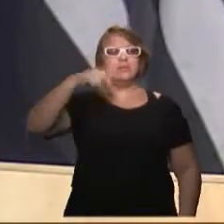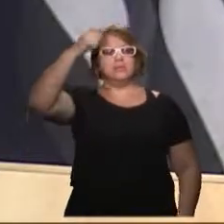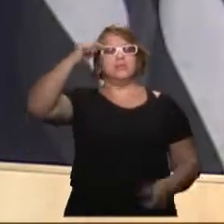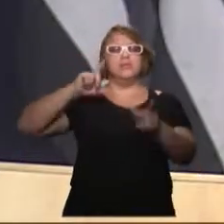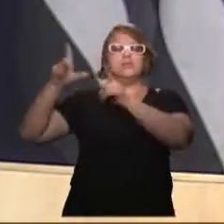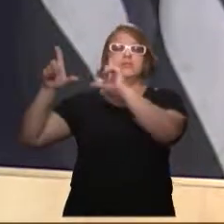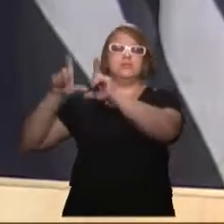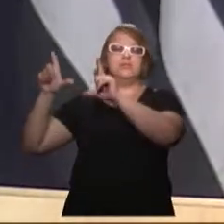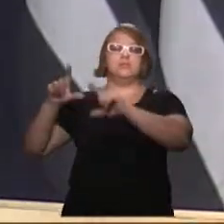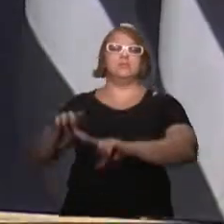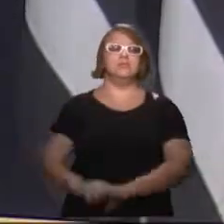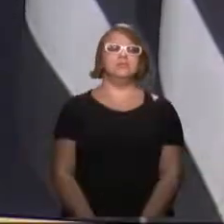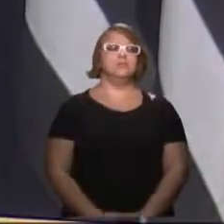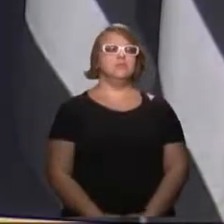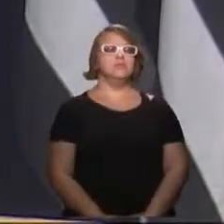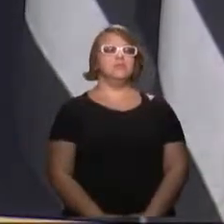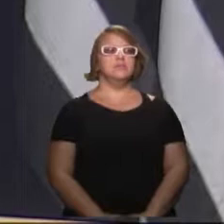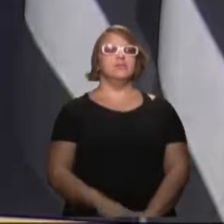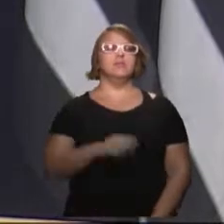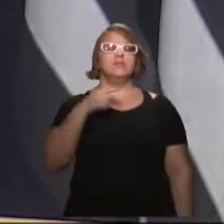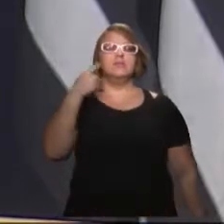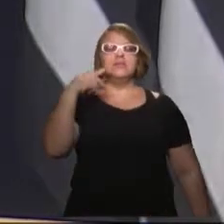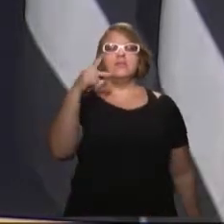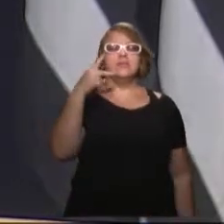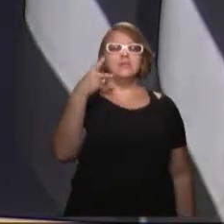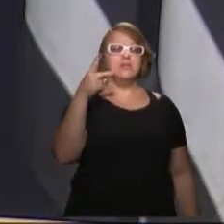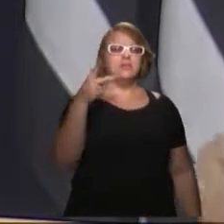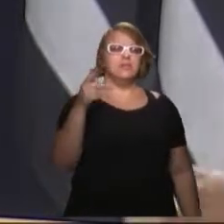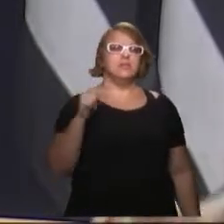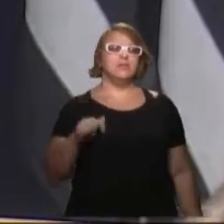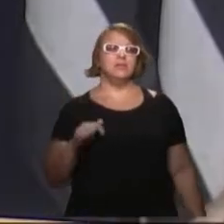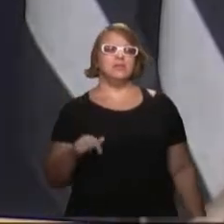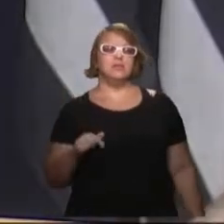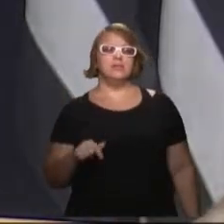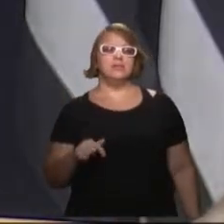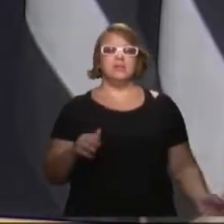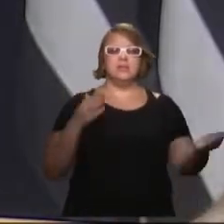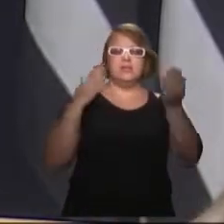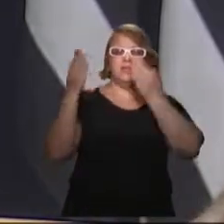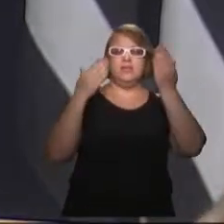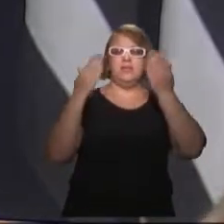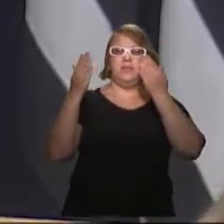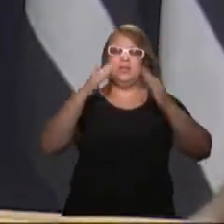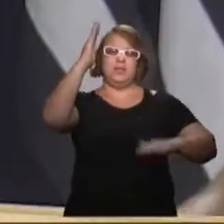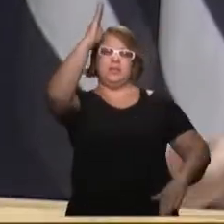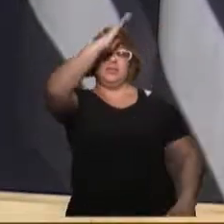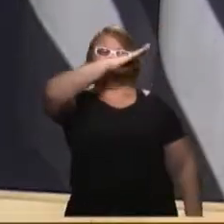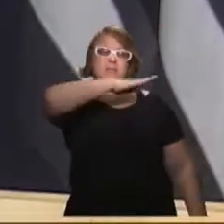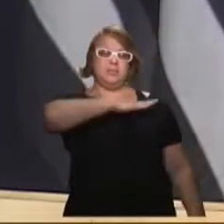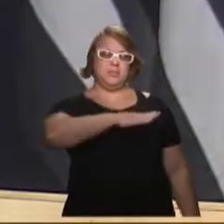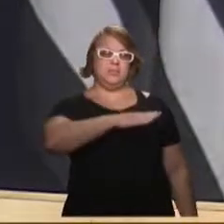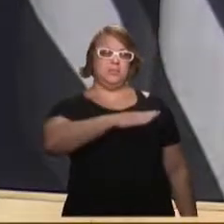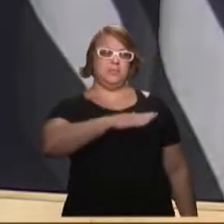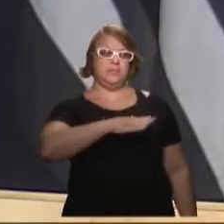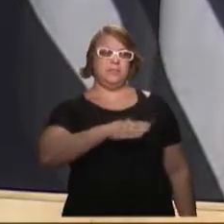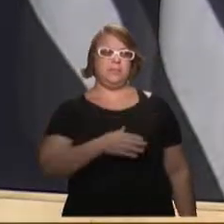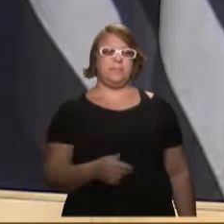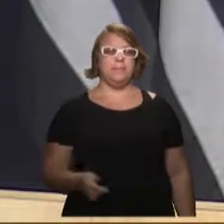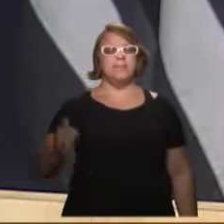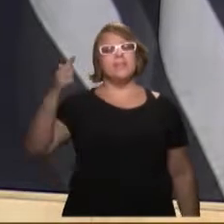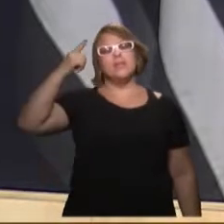telespectador. Quando a gente fala que a gente passa por vilão, sabe por quê? Já tem uma lei